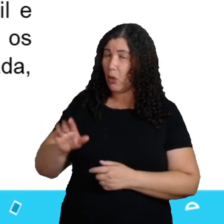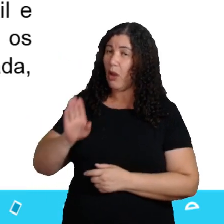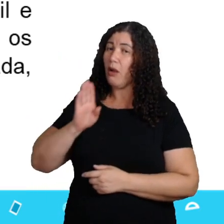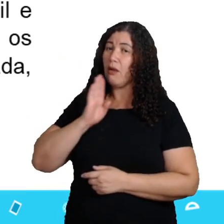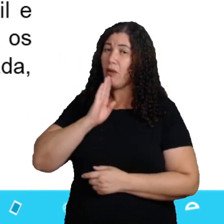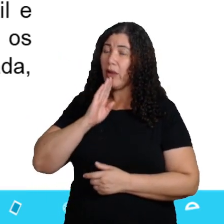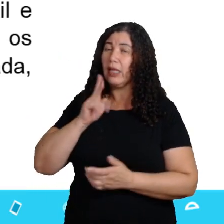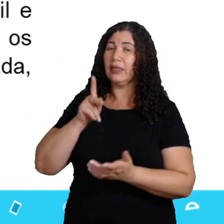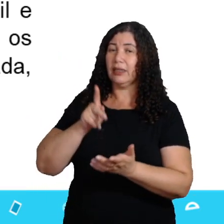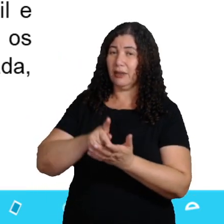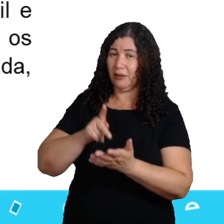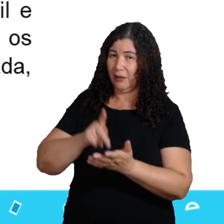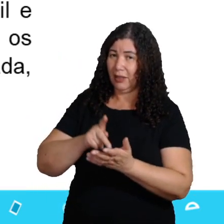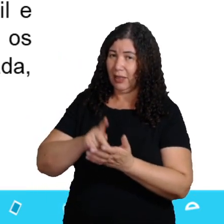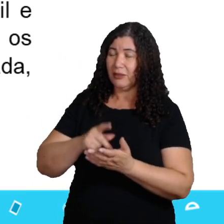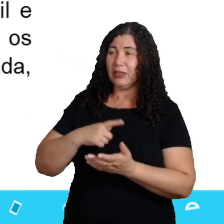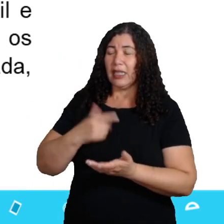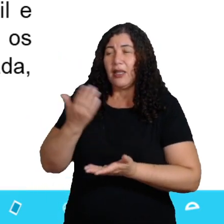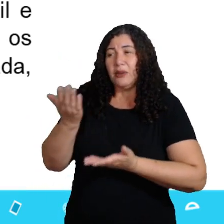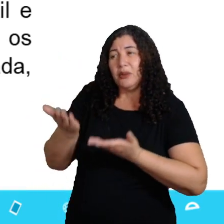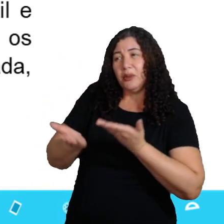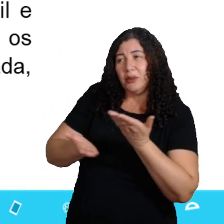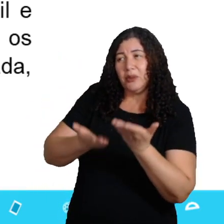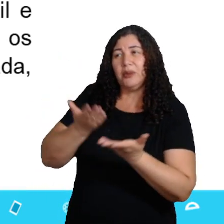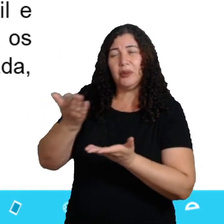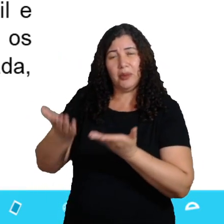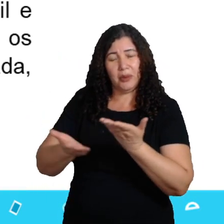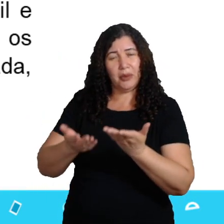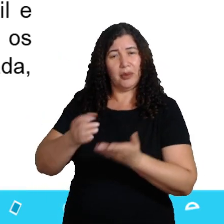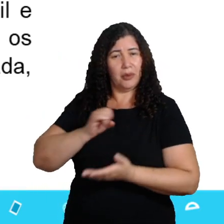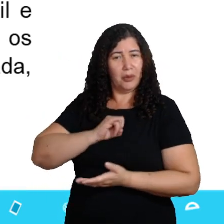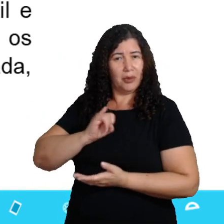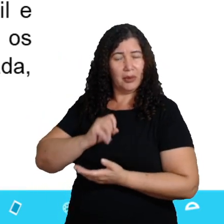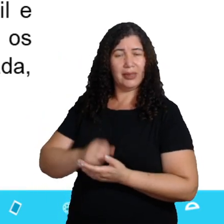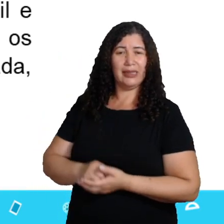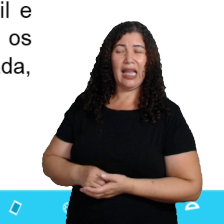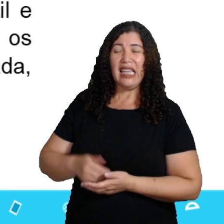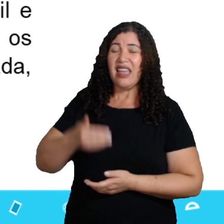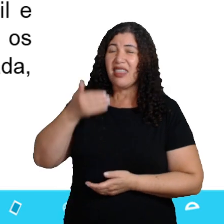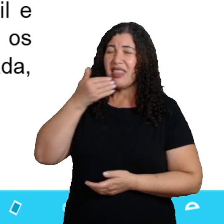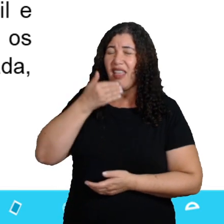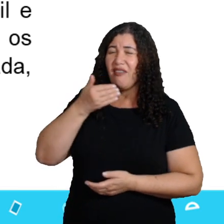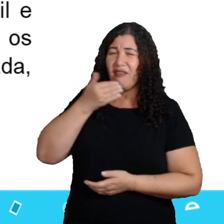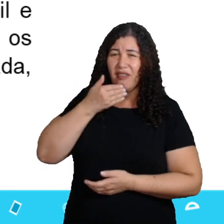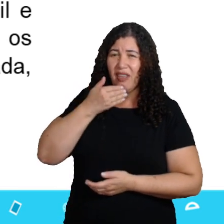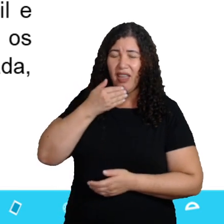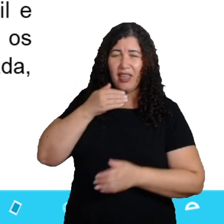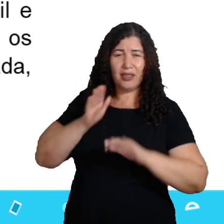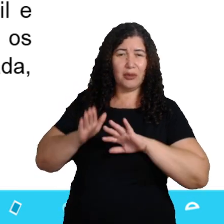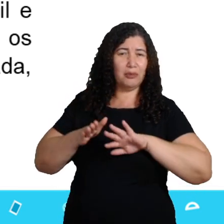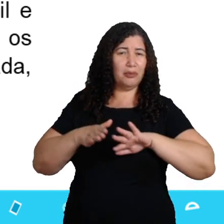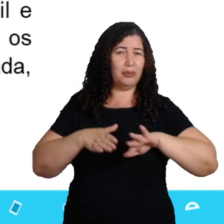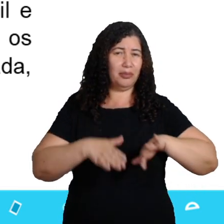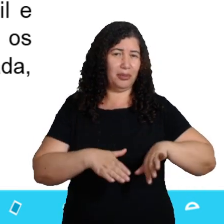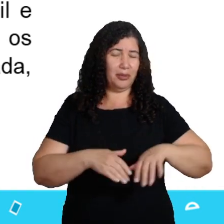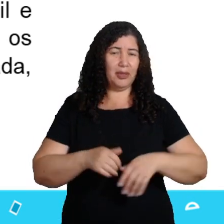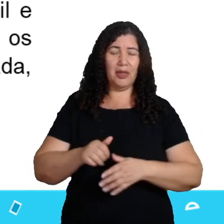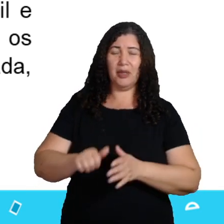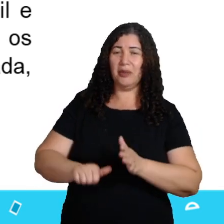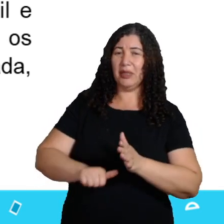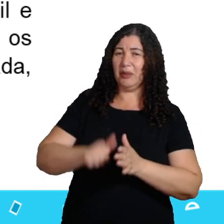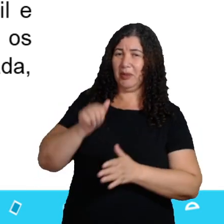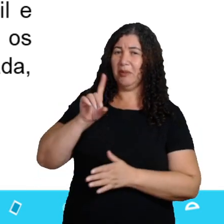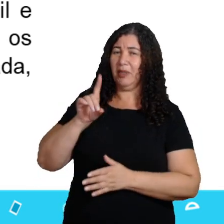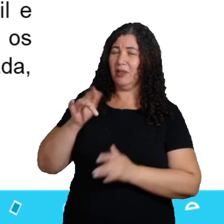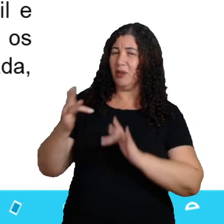e resolve conquistá-la. Os defeitos ficam guardadinhos nos primeiros